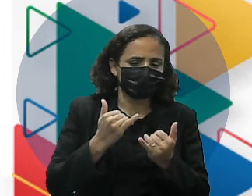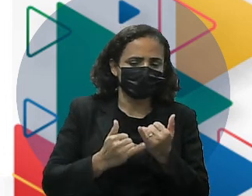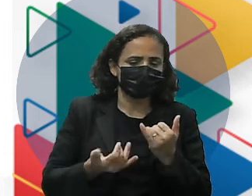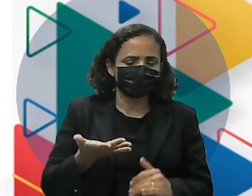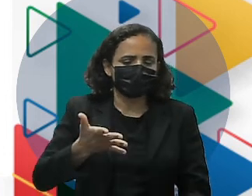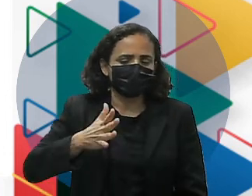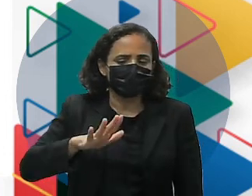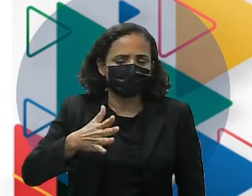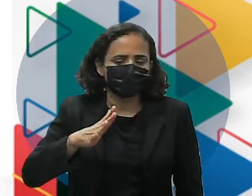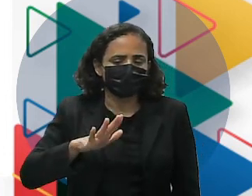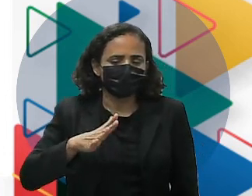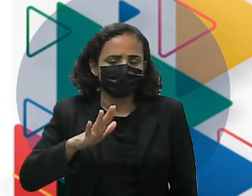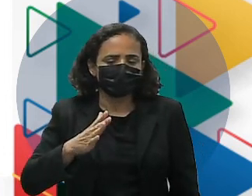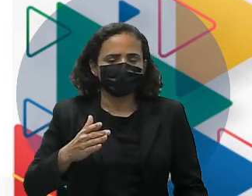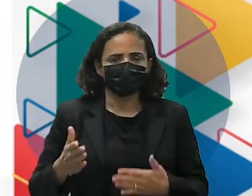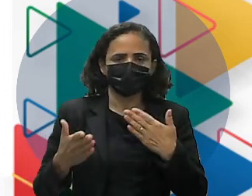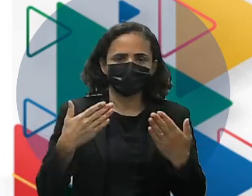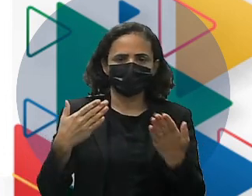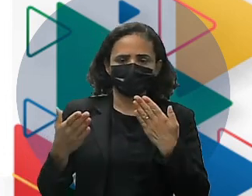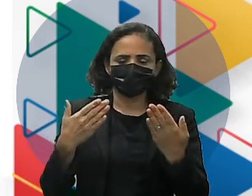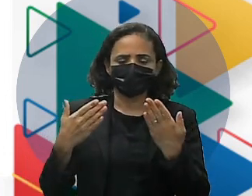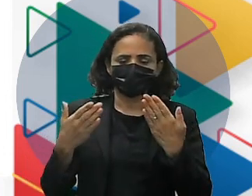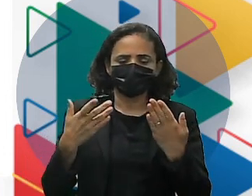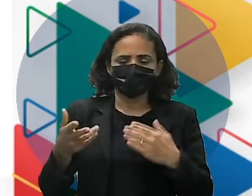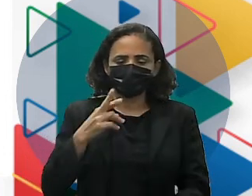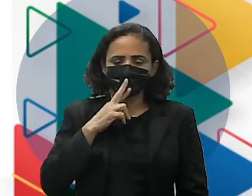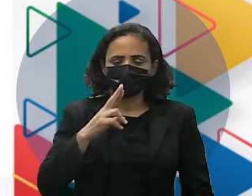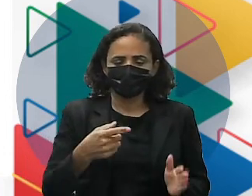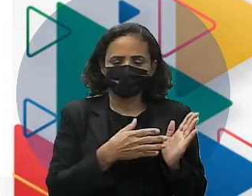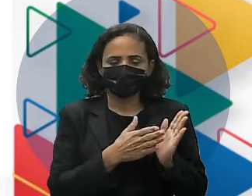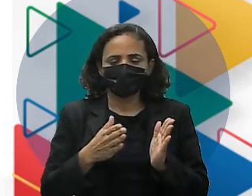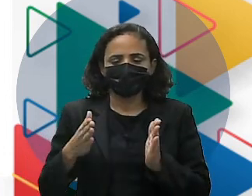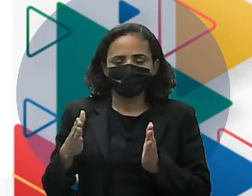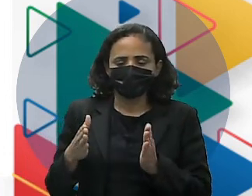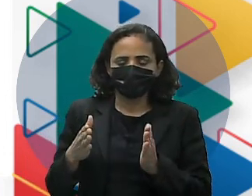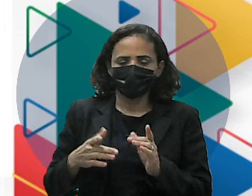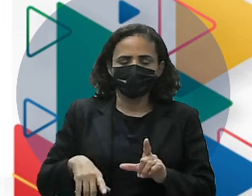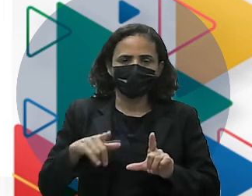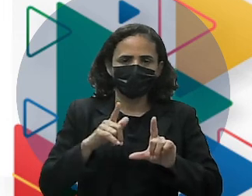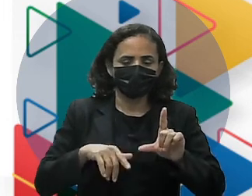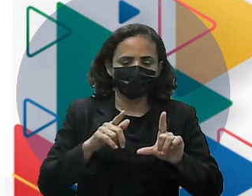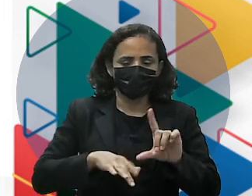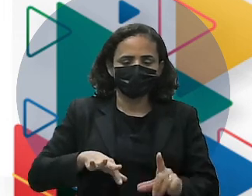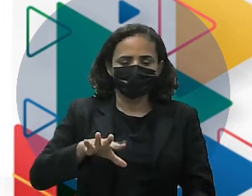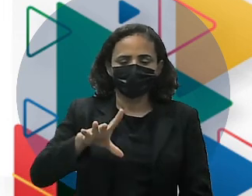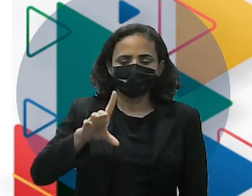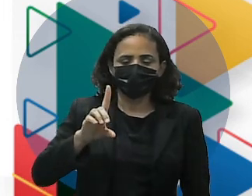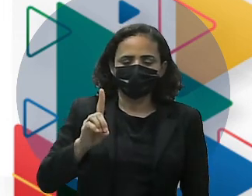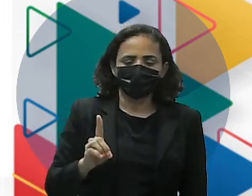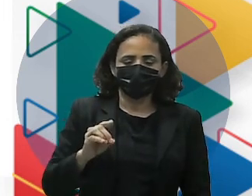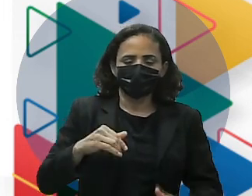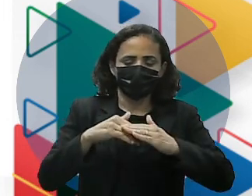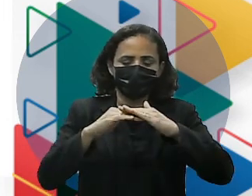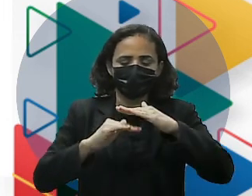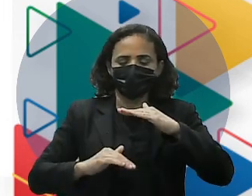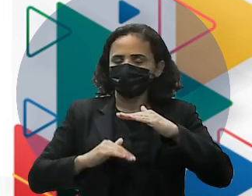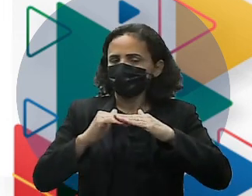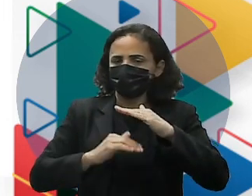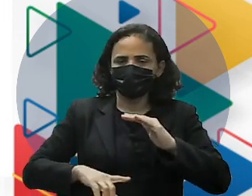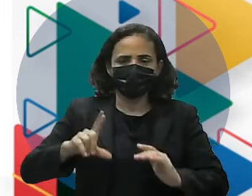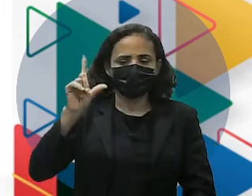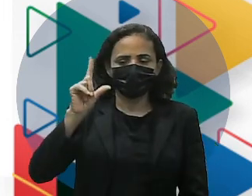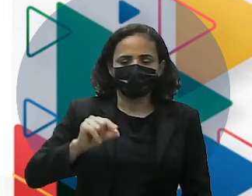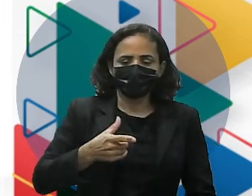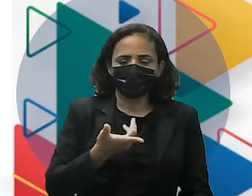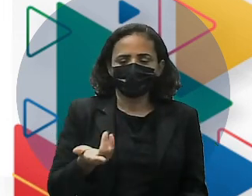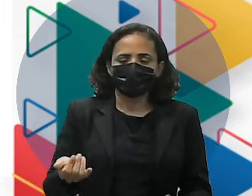talvez aí eu não tenha um comparativo para responder para vocês ainda. Mas observe que a letra D, no caso, está muito distante. Eu tenho